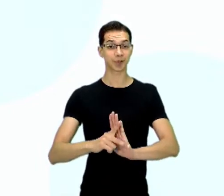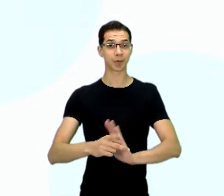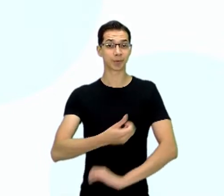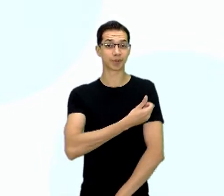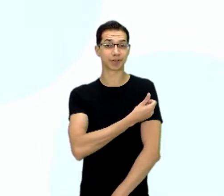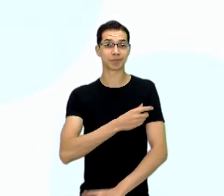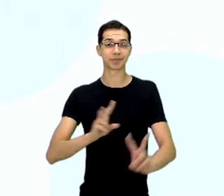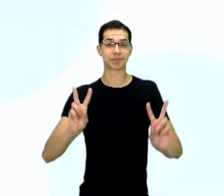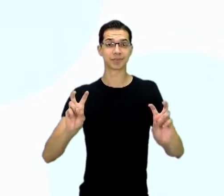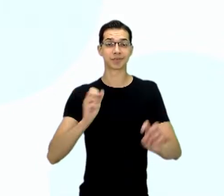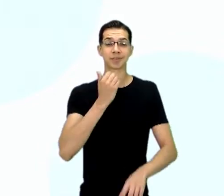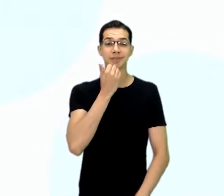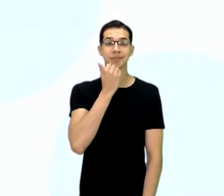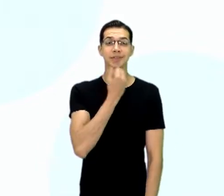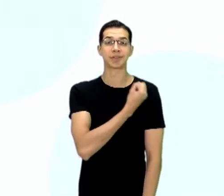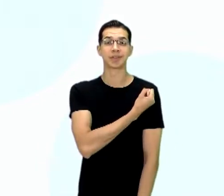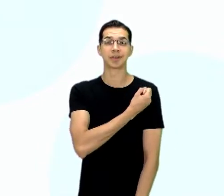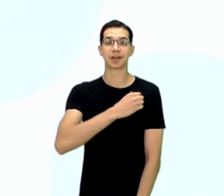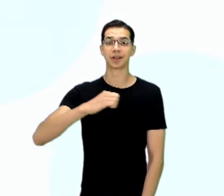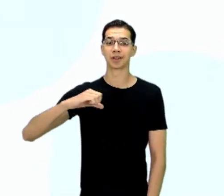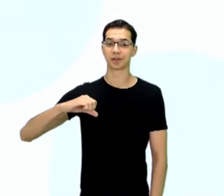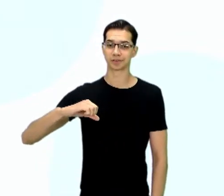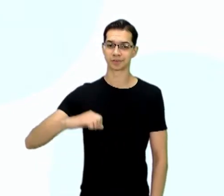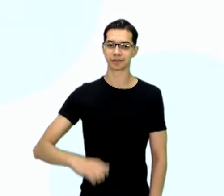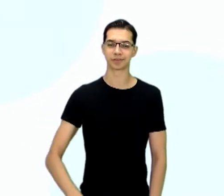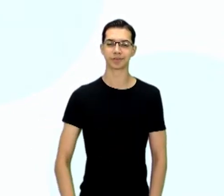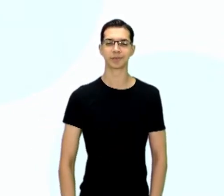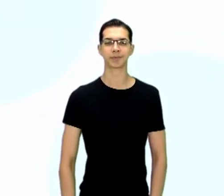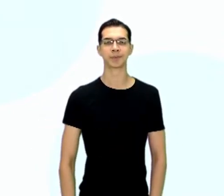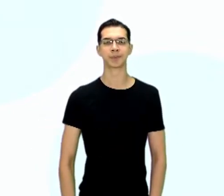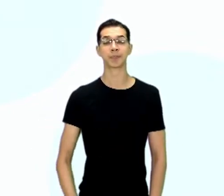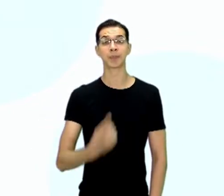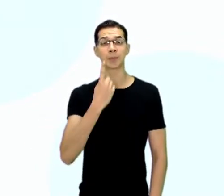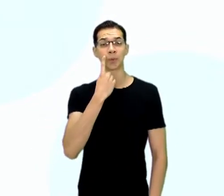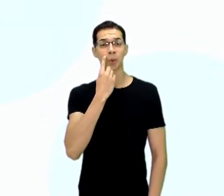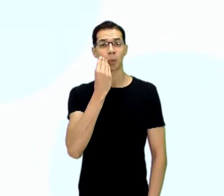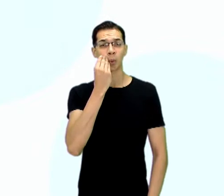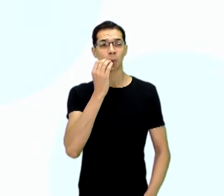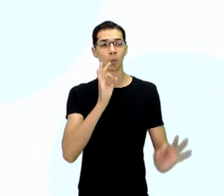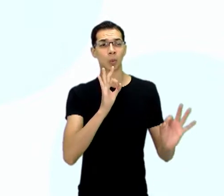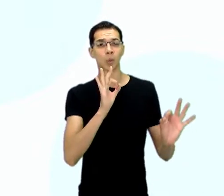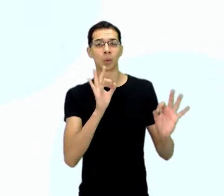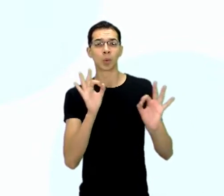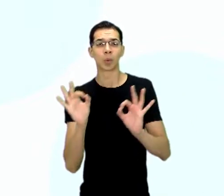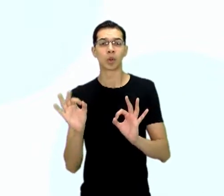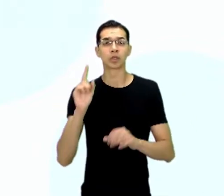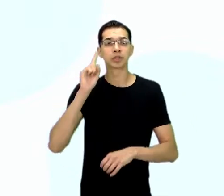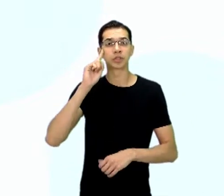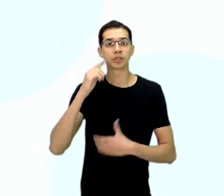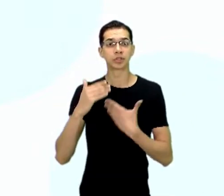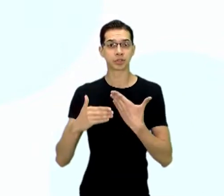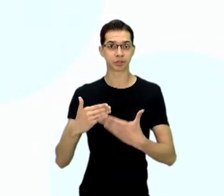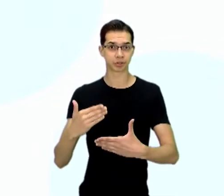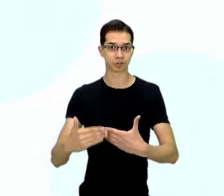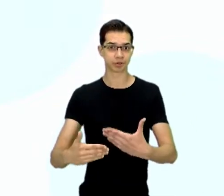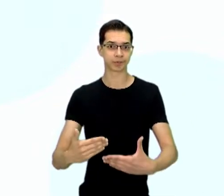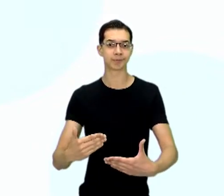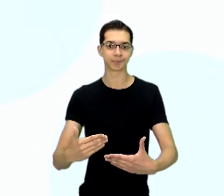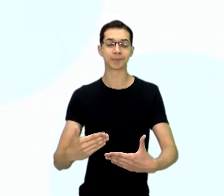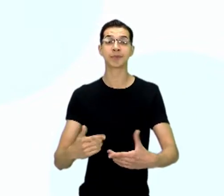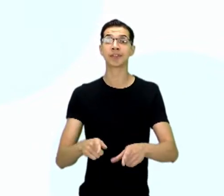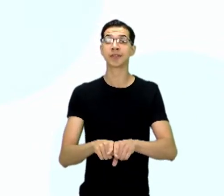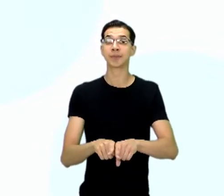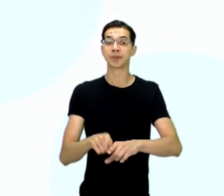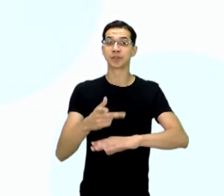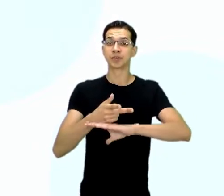ciências, número 9, que é concluir com base na observação de situações do cotidiano ou reproduzidas em vídeos, que